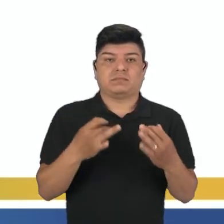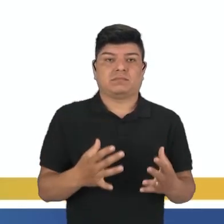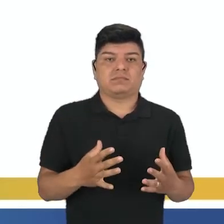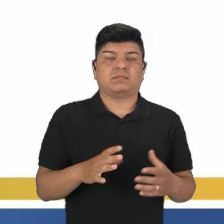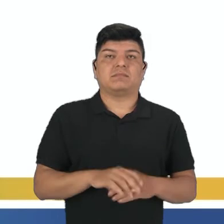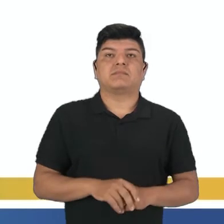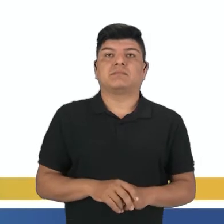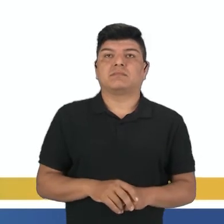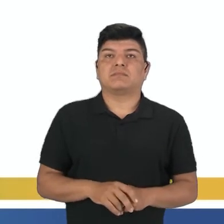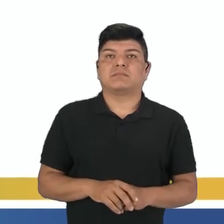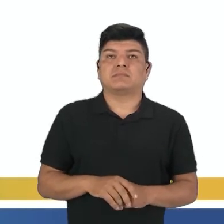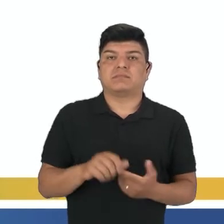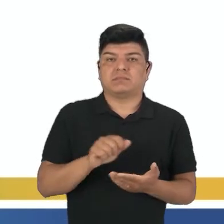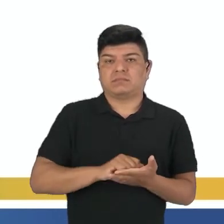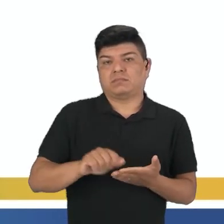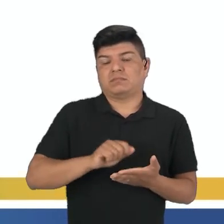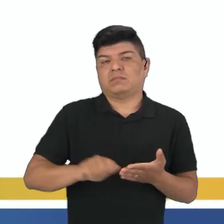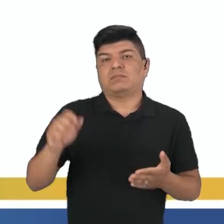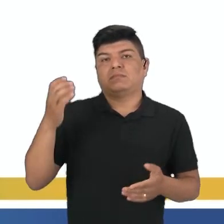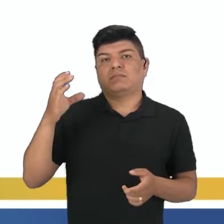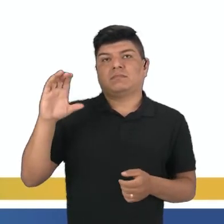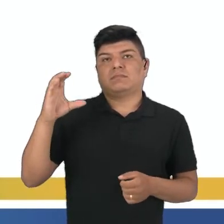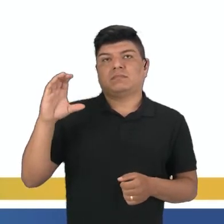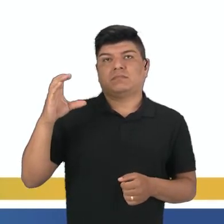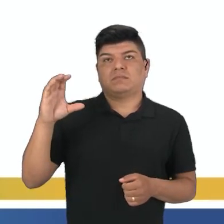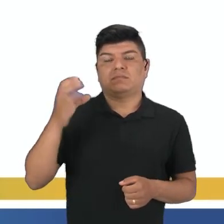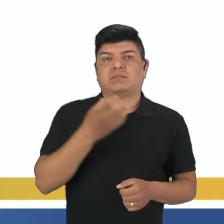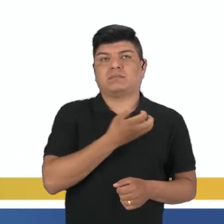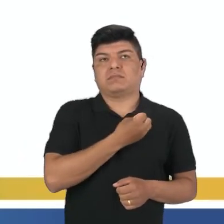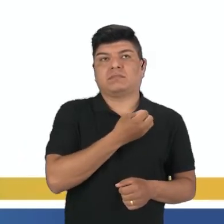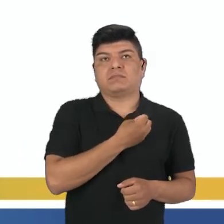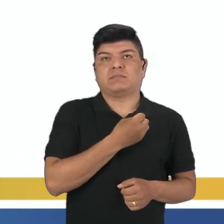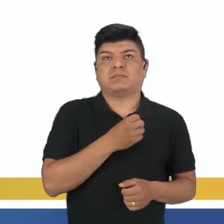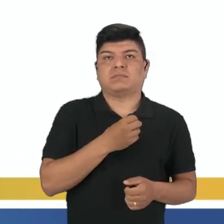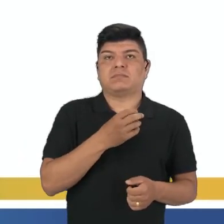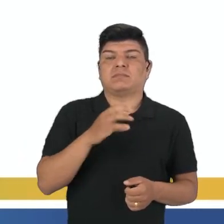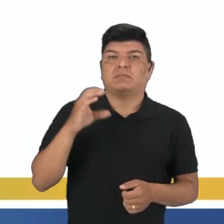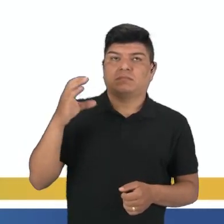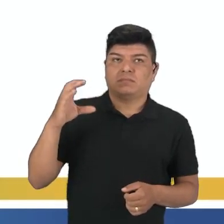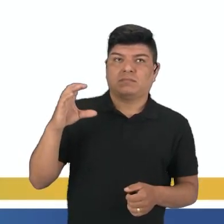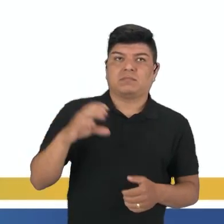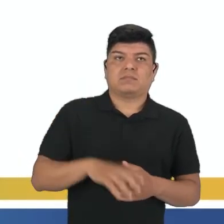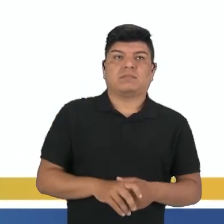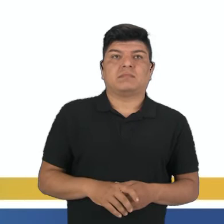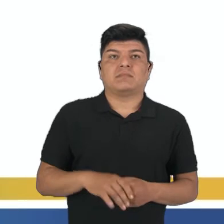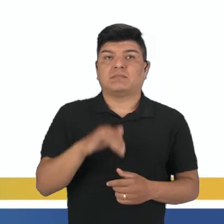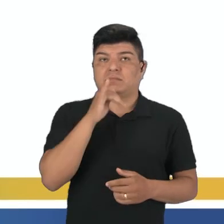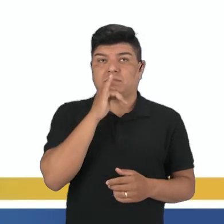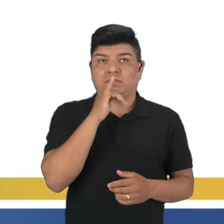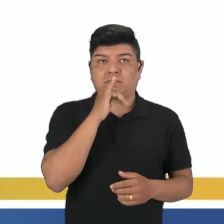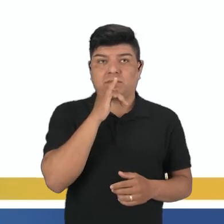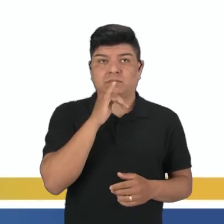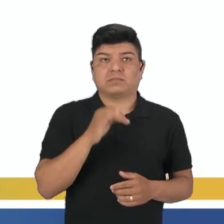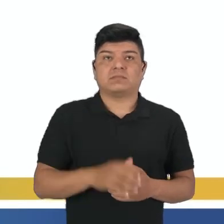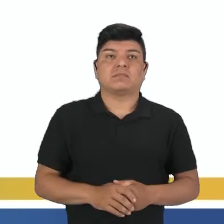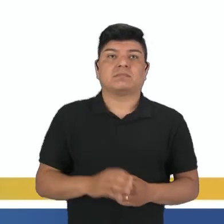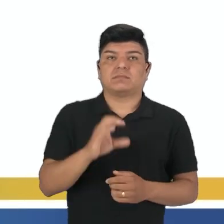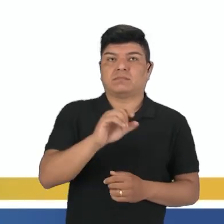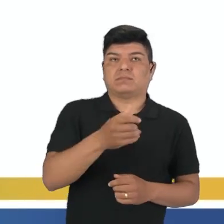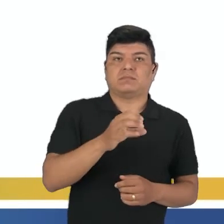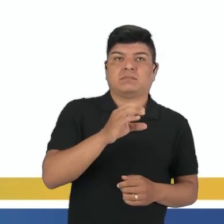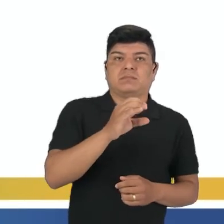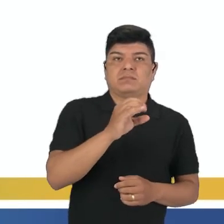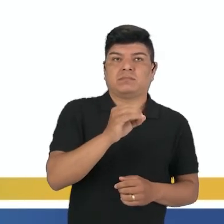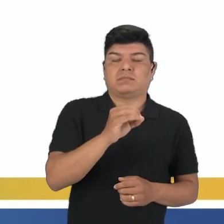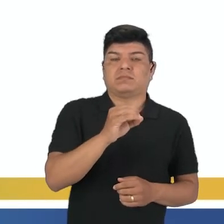definição de notação científica, quando você coloca um número em notação científica. Então, bora pegar, por exemplo, esse número aí, ó,